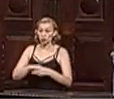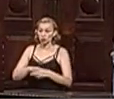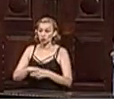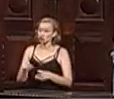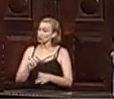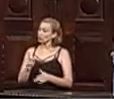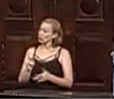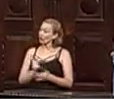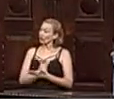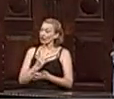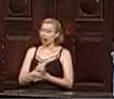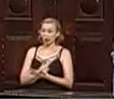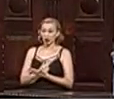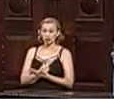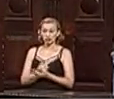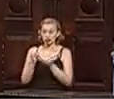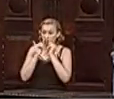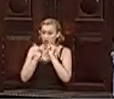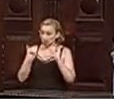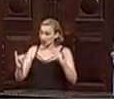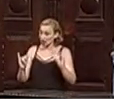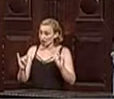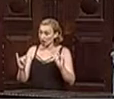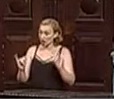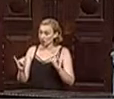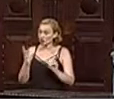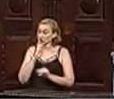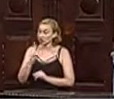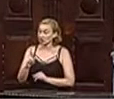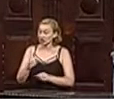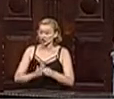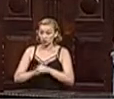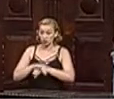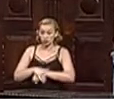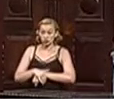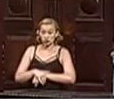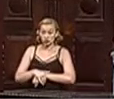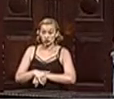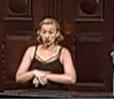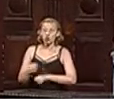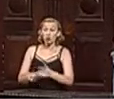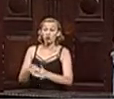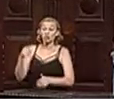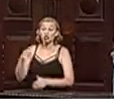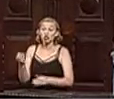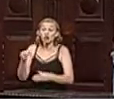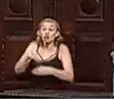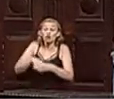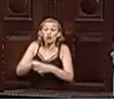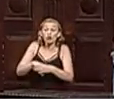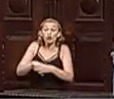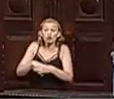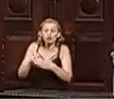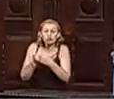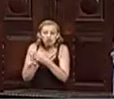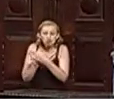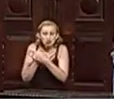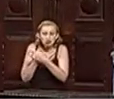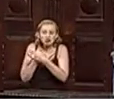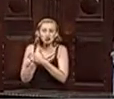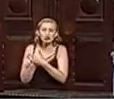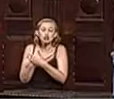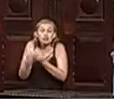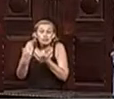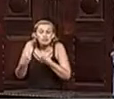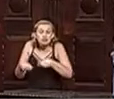correto fazer a proclamação do resultado naquela noite, uma vez que os votos da famigerada urna 7, que